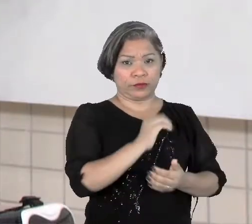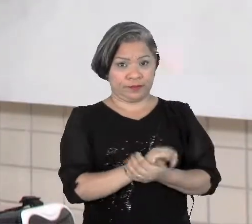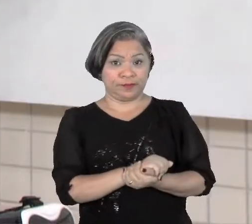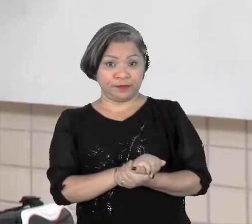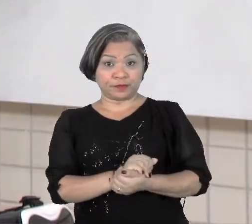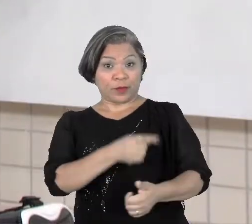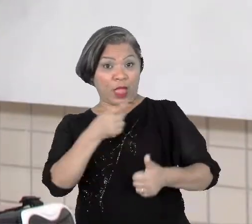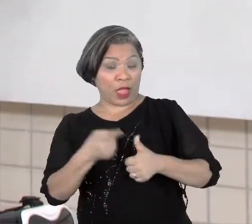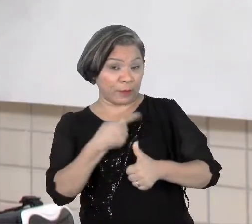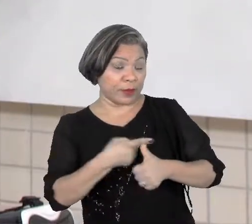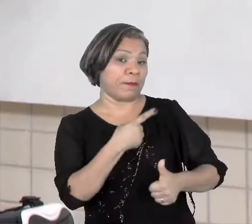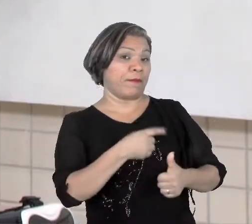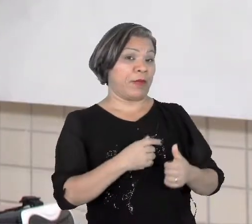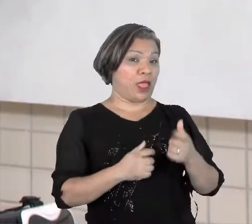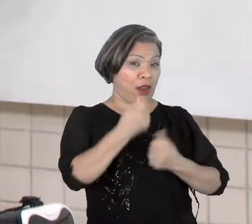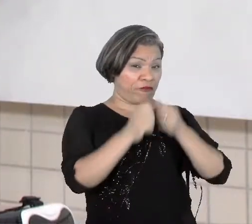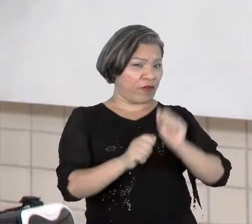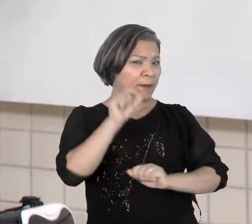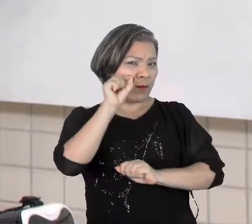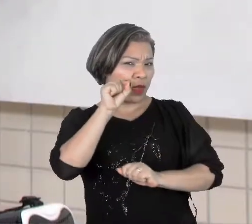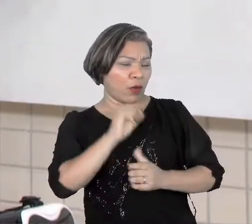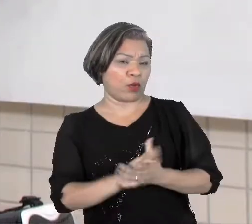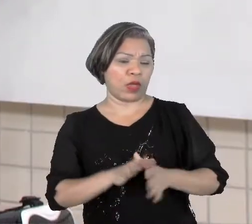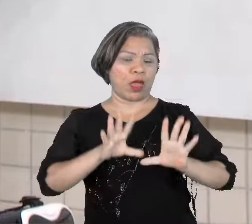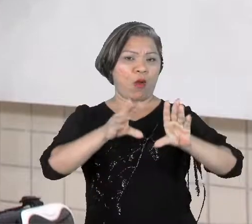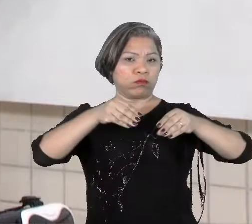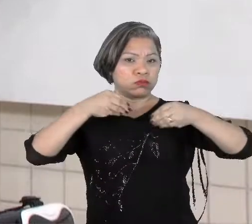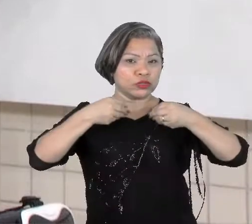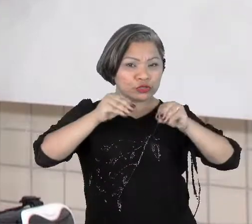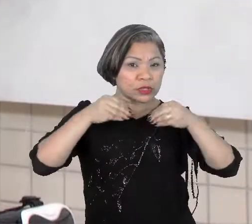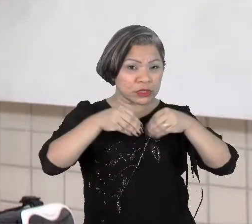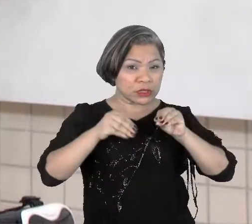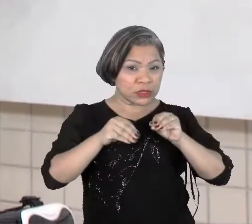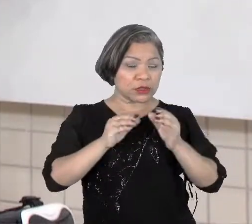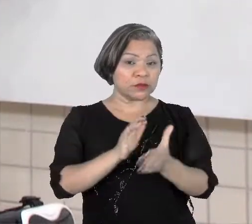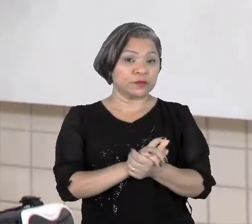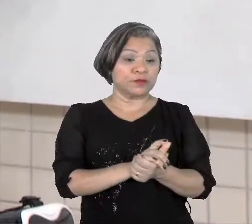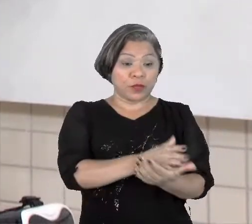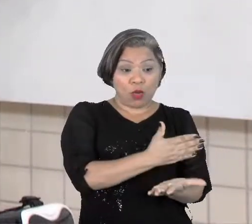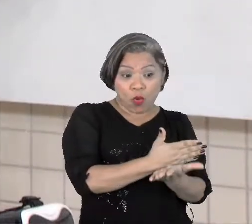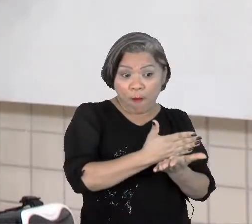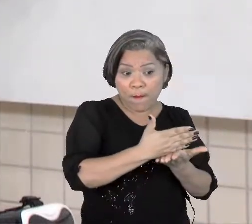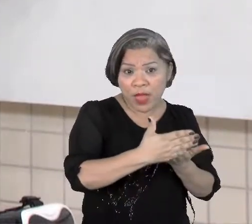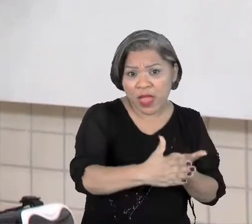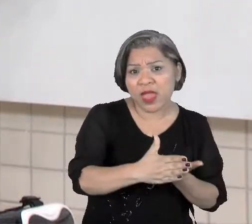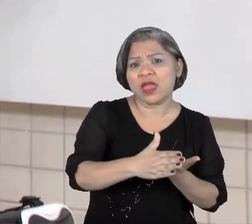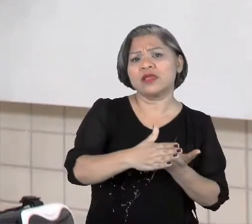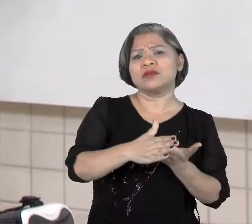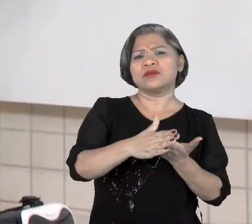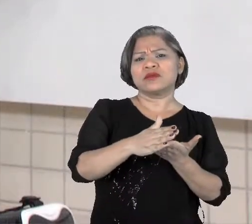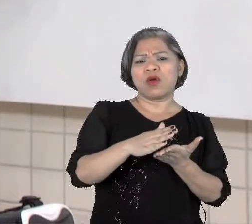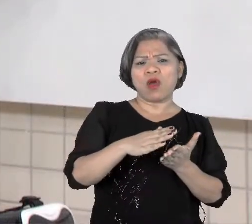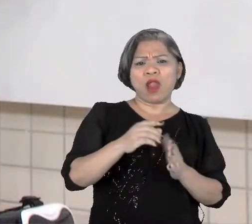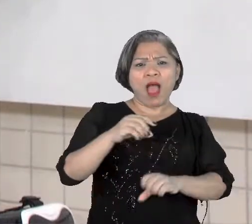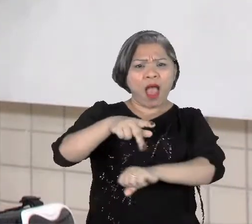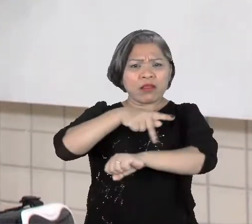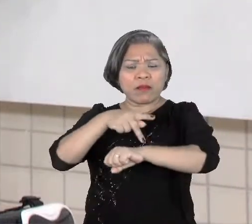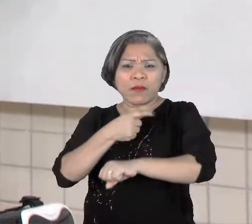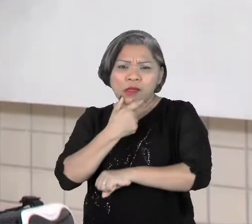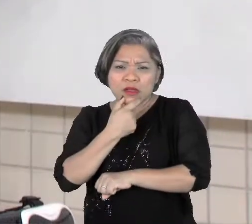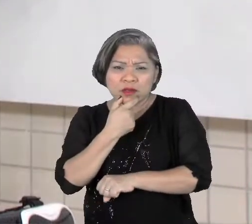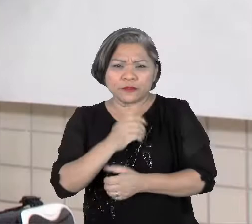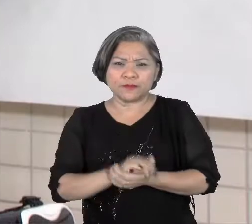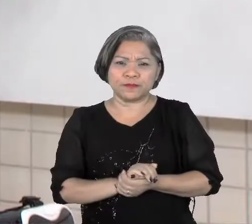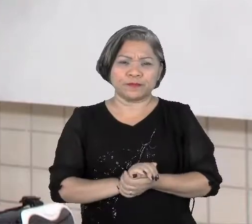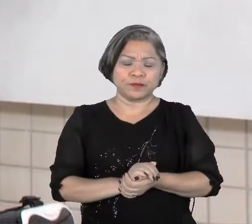de tecido. O início de tudo, dessa grande produção, se deu na Inglaterra. A maioria da mão de obra foi a